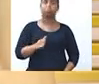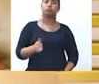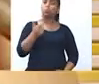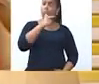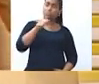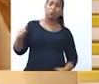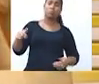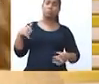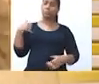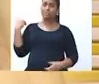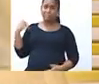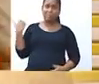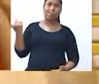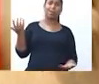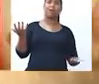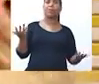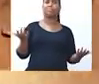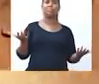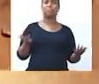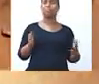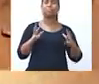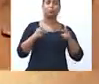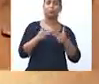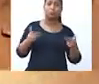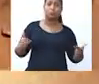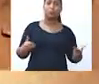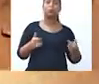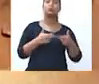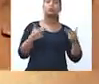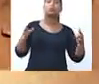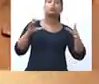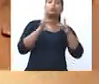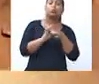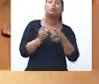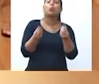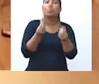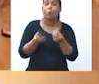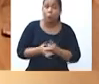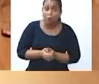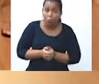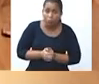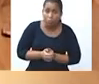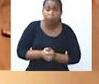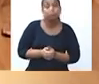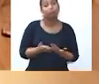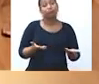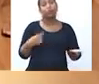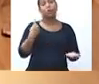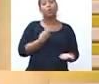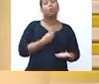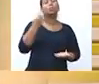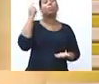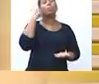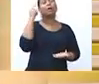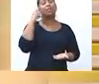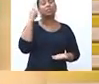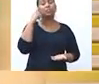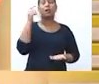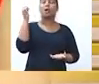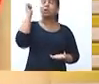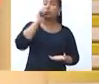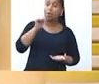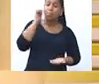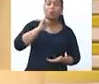né? Idade, capacidade cognitiva, tudo mais. Como é que essas coisas se juntam? Então, quando a gente vai pensar na